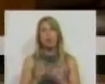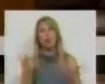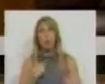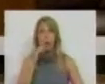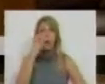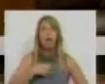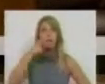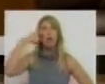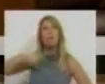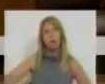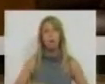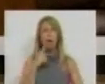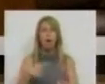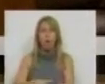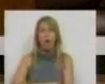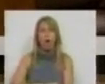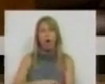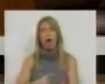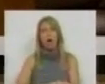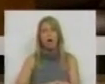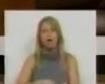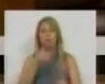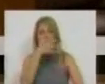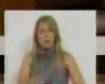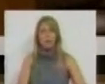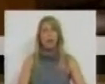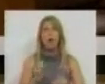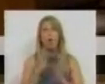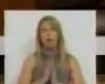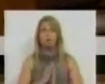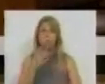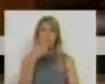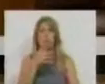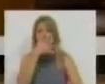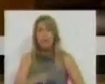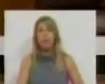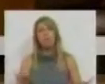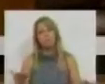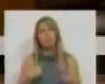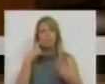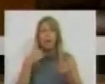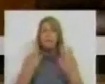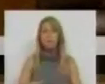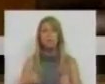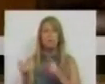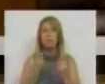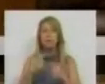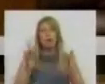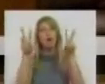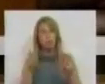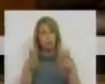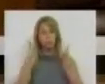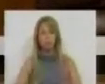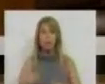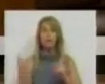posições xenófobas e de fecho violento de fronteiras assim o demonstram e há que combater este discurso. É de facto hora de debater a Europa, mas de forma